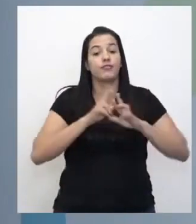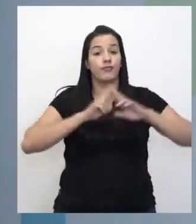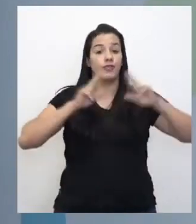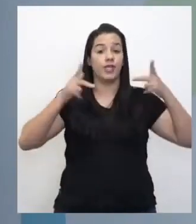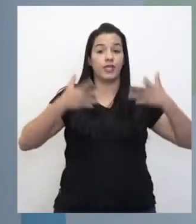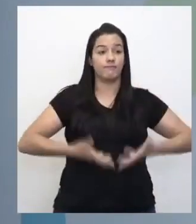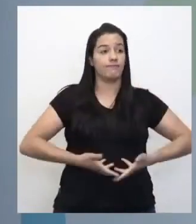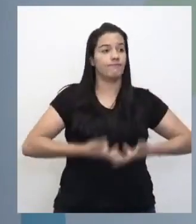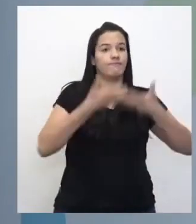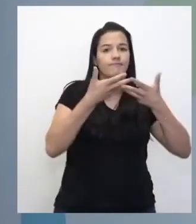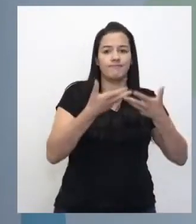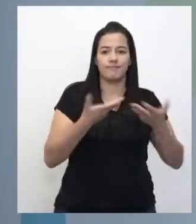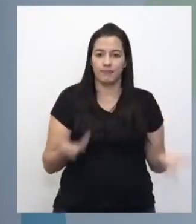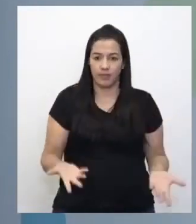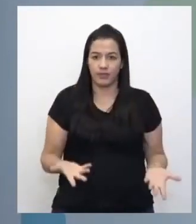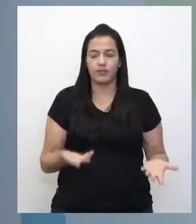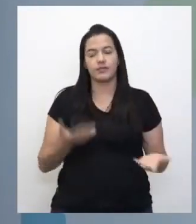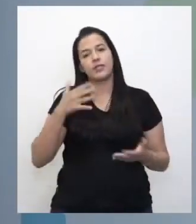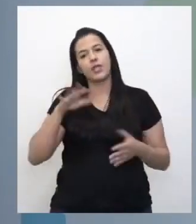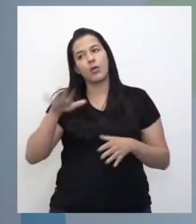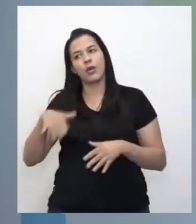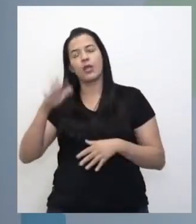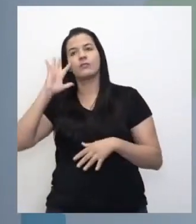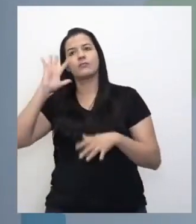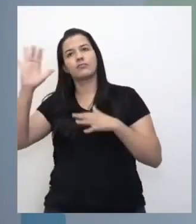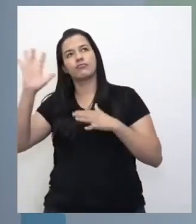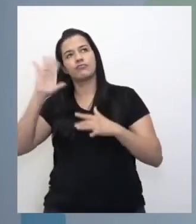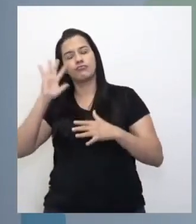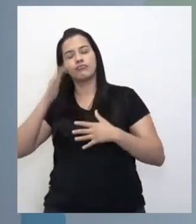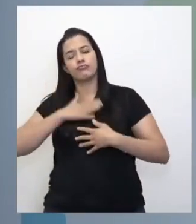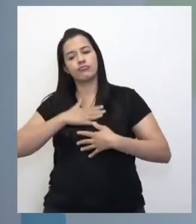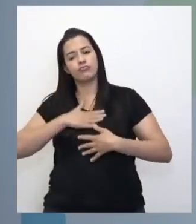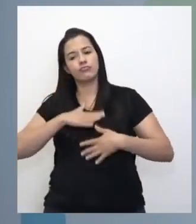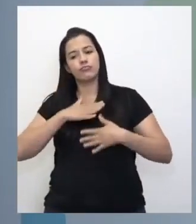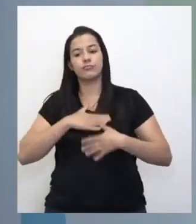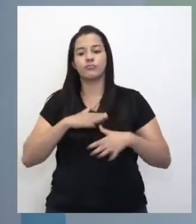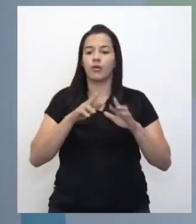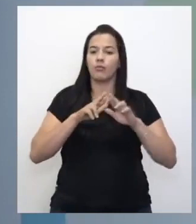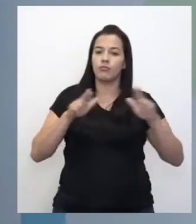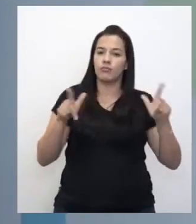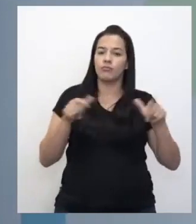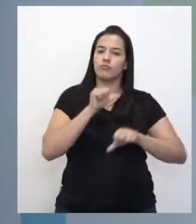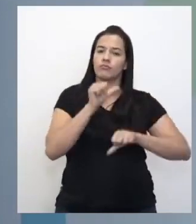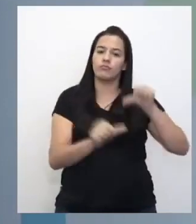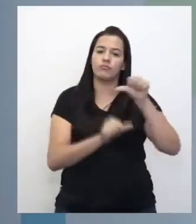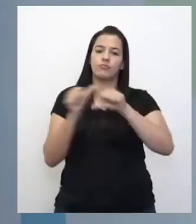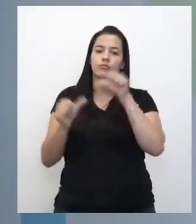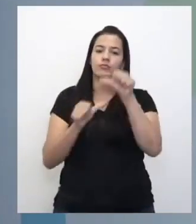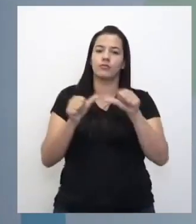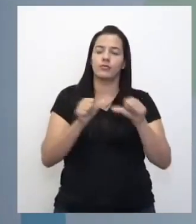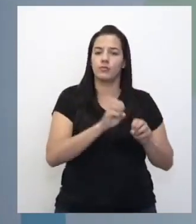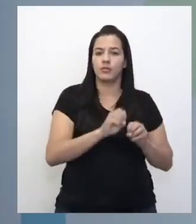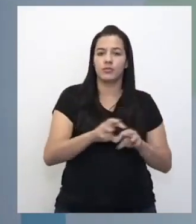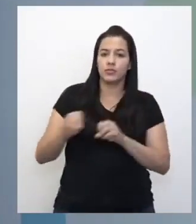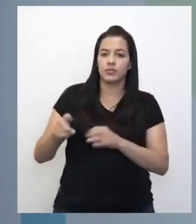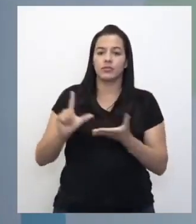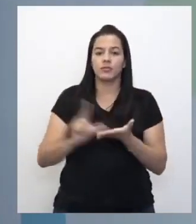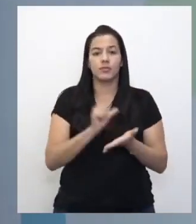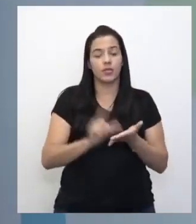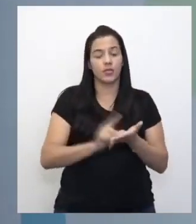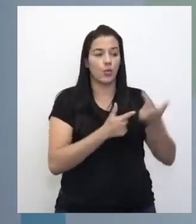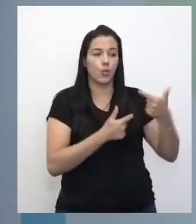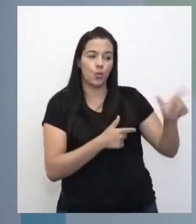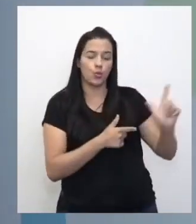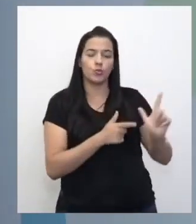um texto realista, para ser mais refletido, para ser mais contido. Então, tudo isso muda uma escola literária, um estilo literário para outro